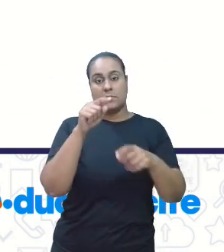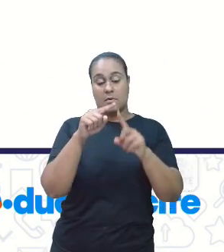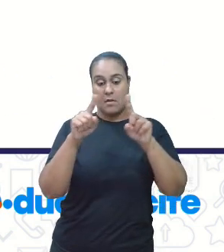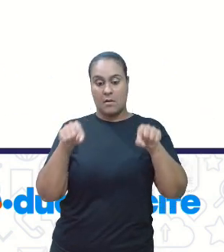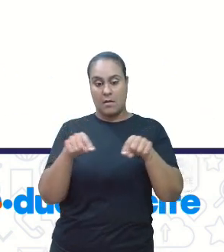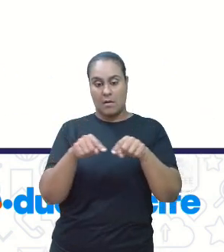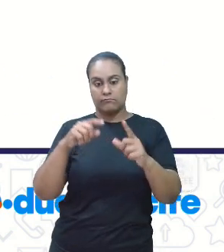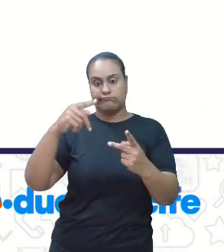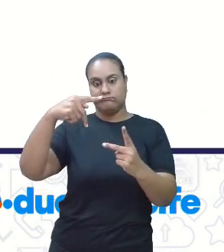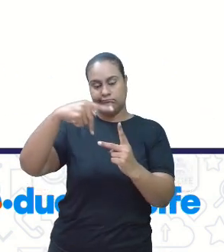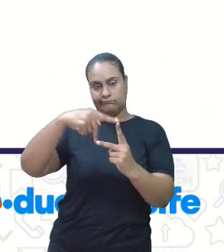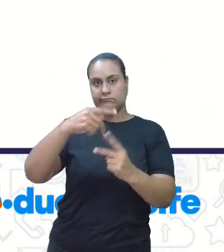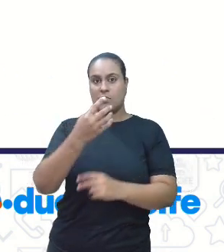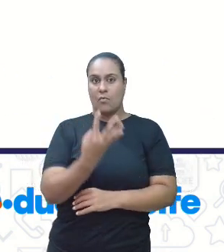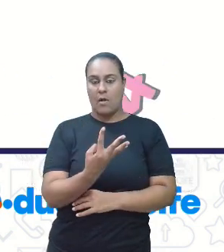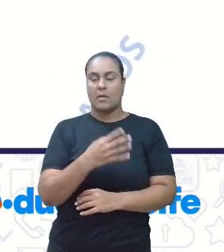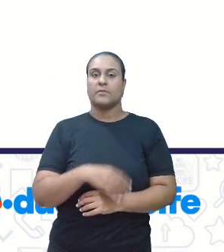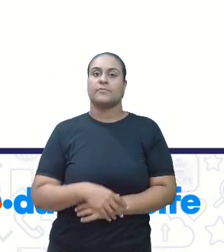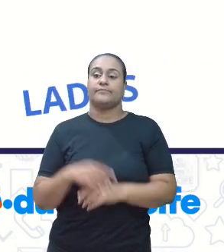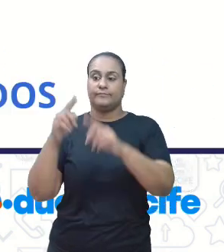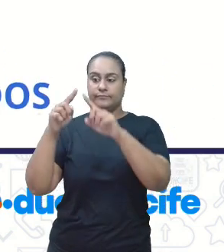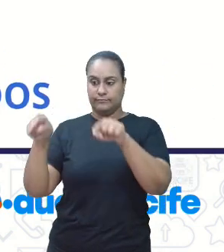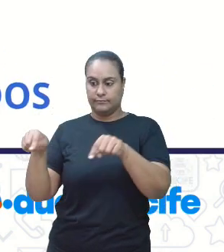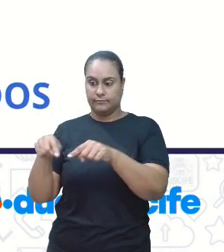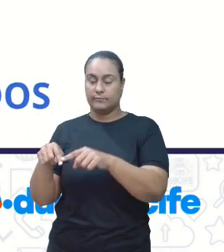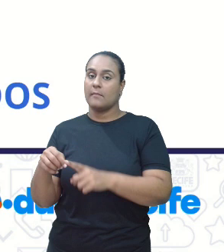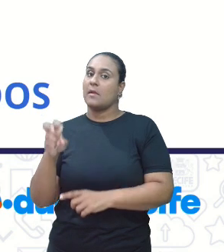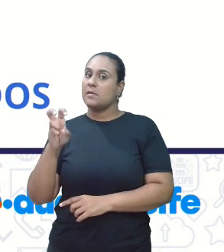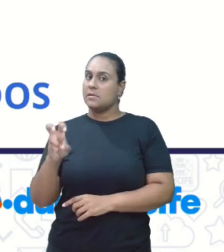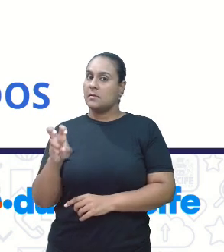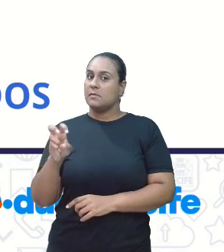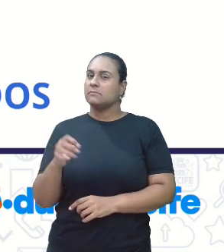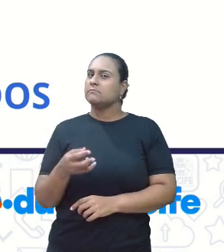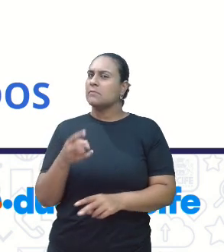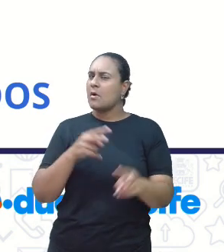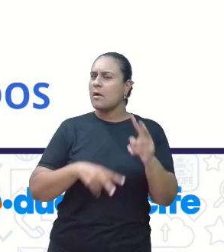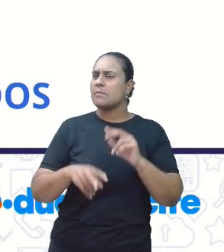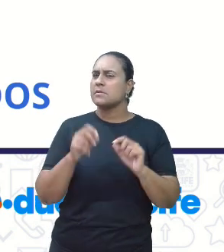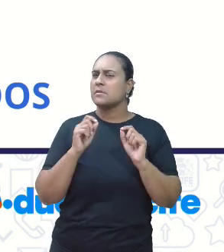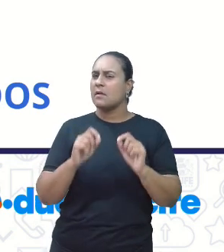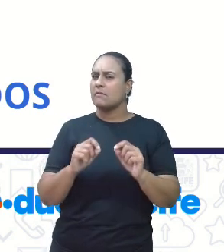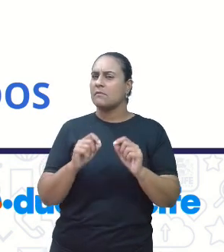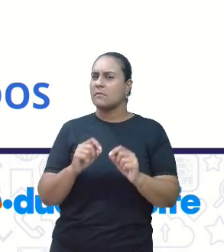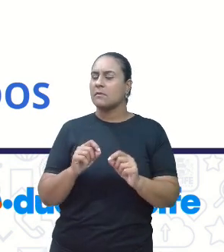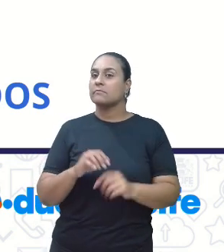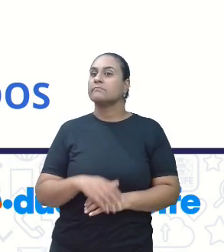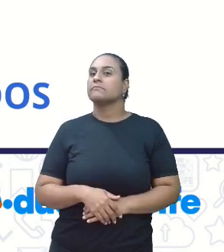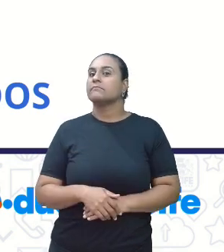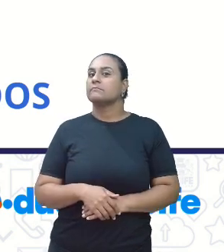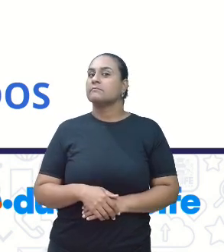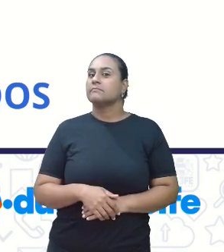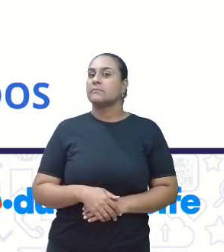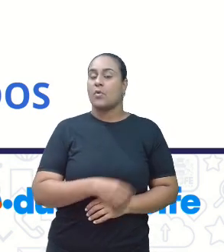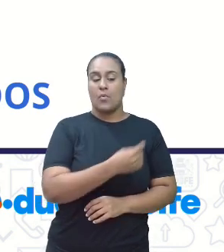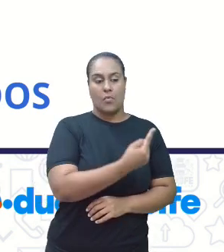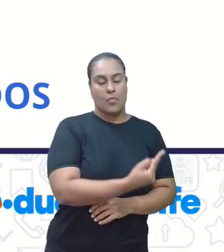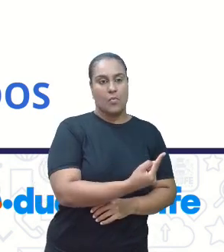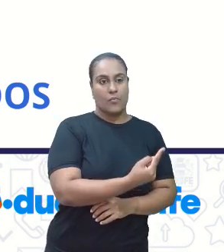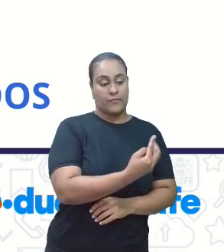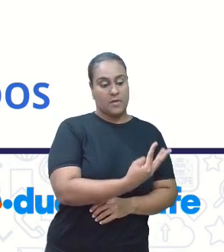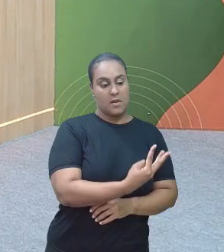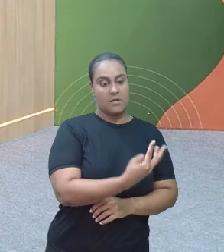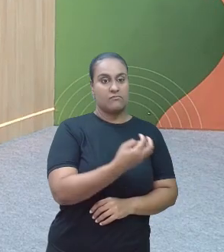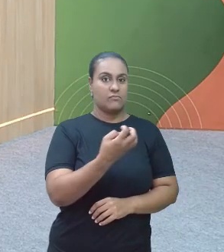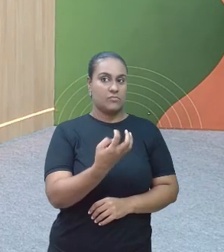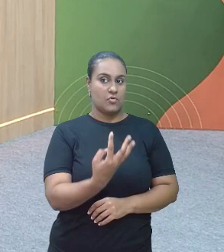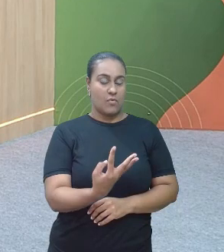4 lados, o terceiro elemento 5 lados. Então, você observa que vai aumentando um lado para cada elemento da